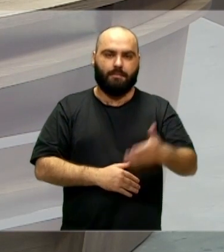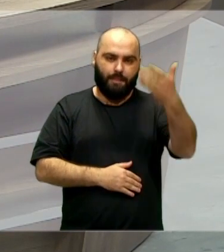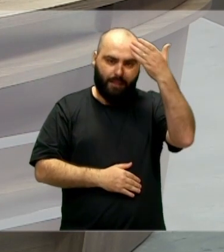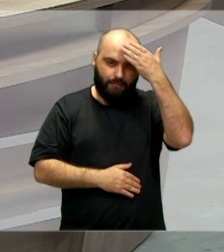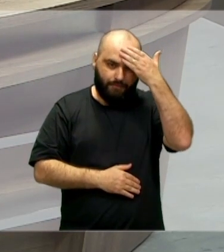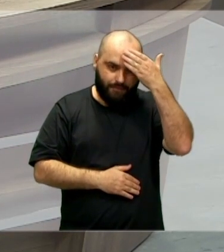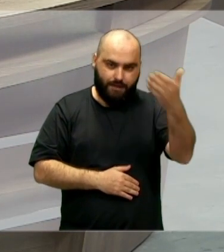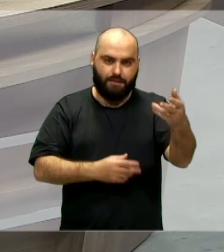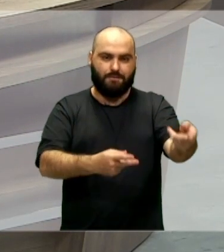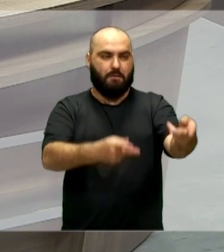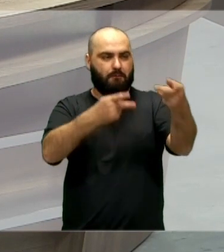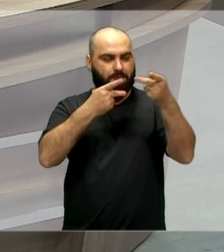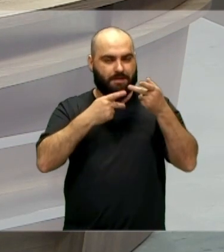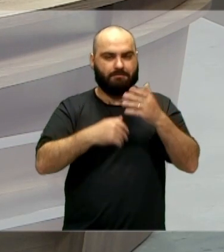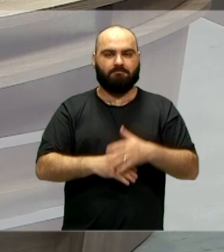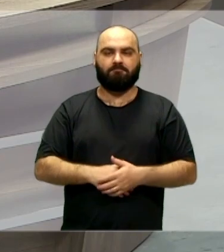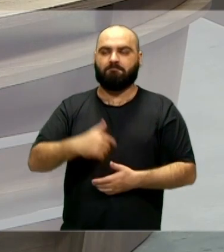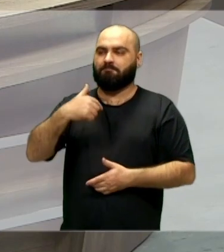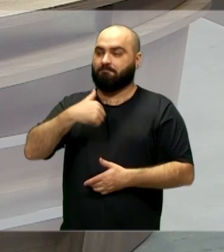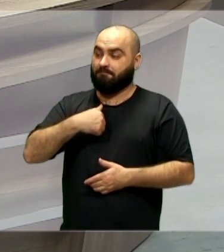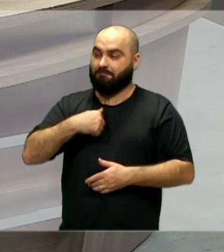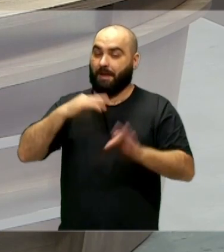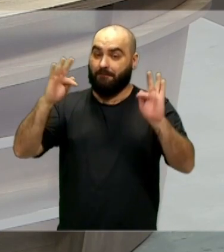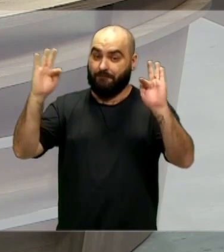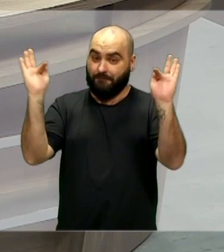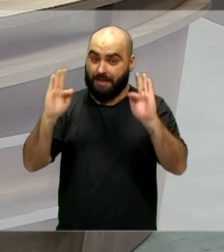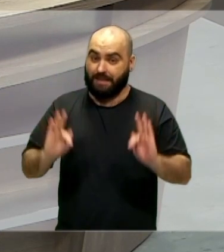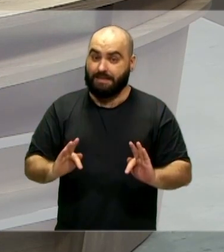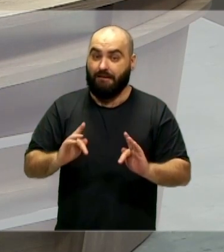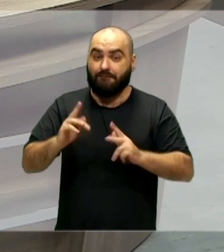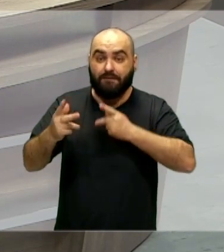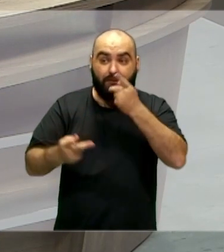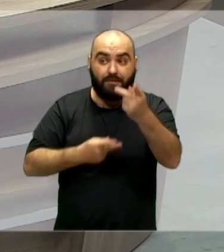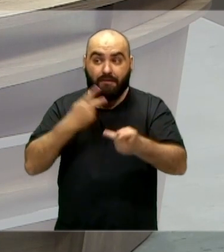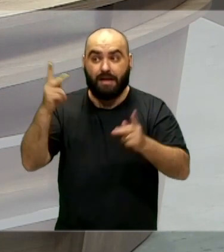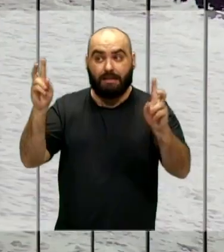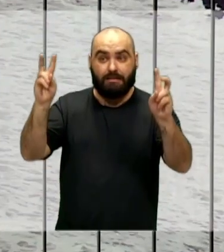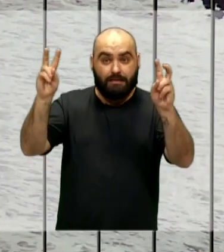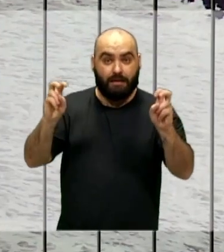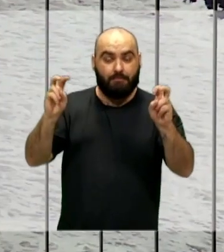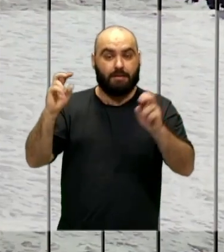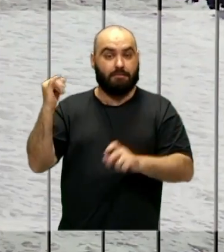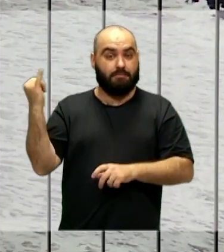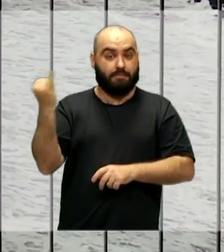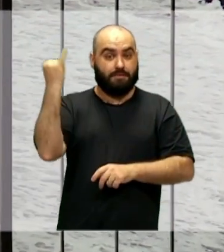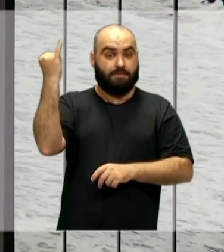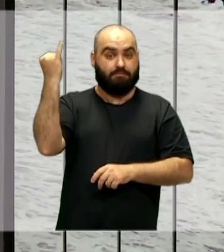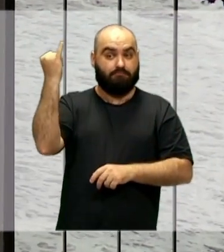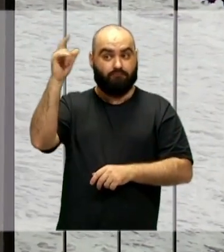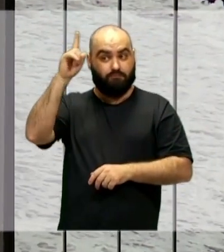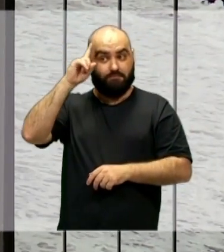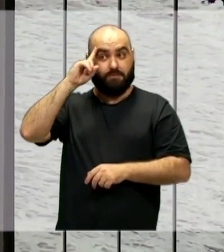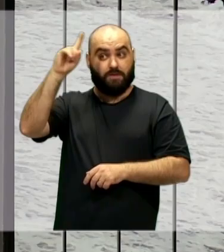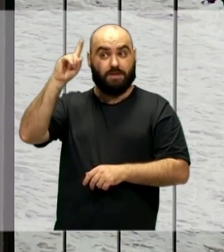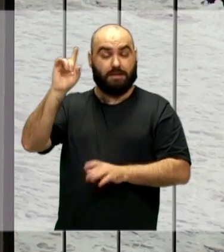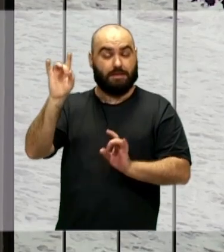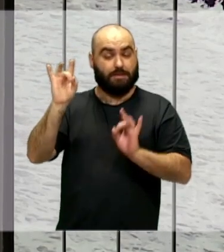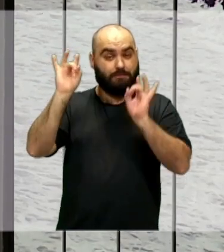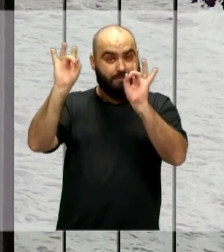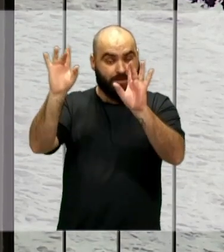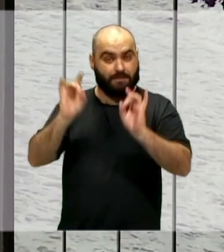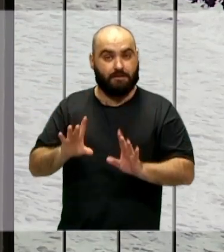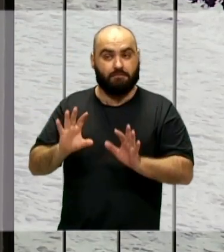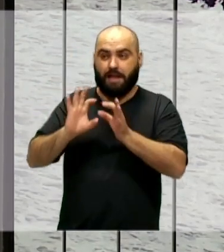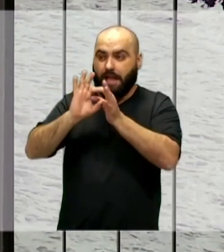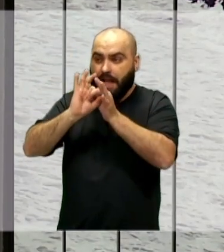pelo convite, Elis. Eu fico muito feliz de poder falar sobre o tema que é tão importante, ainda mais numa data tão simbólica, e estou à